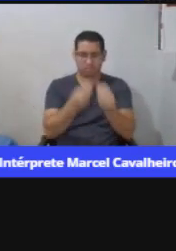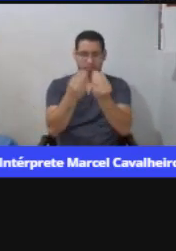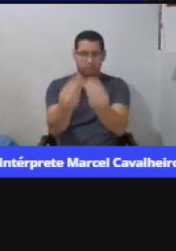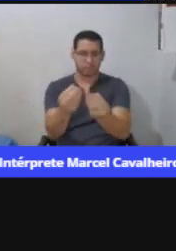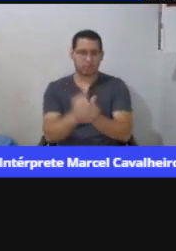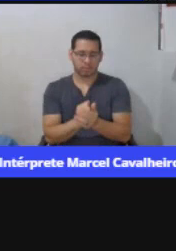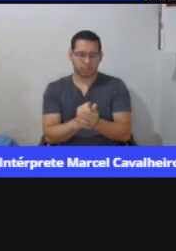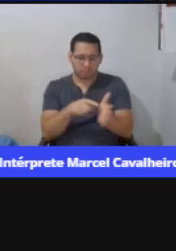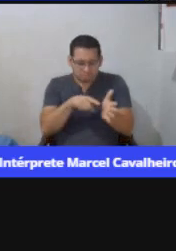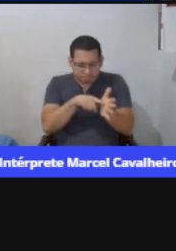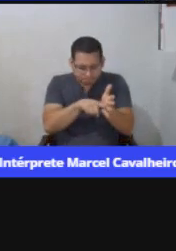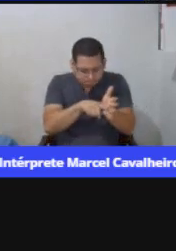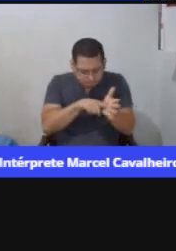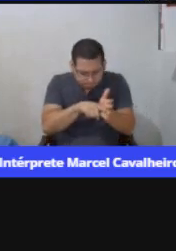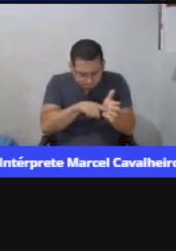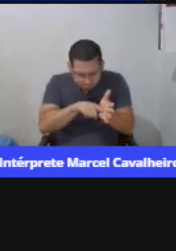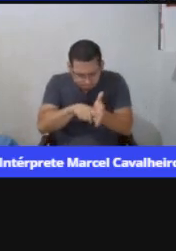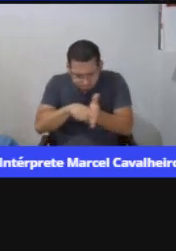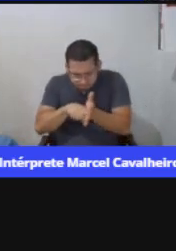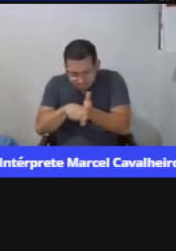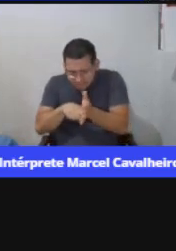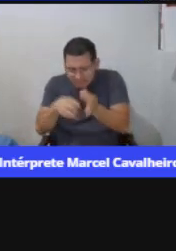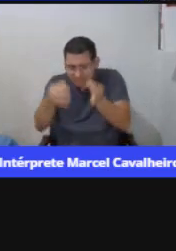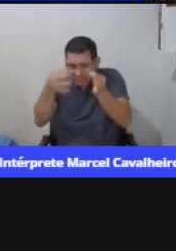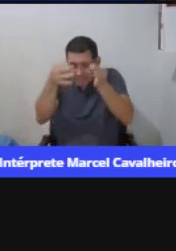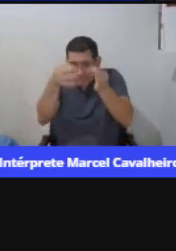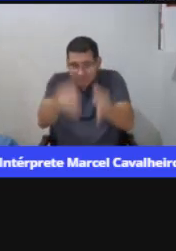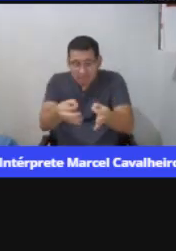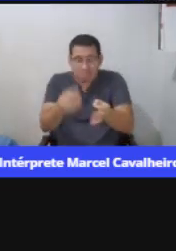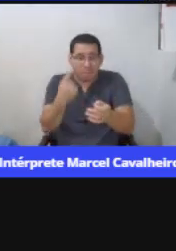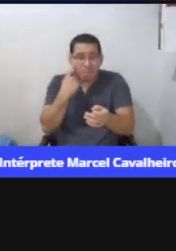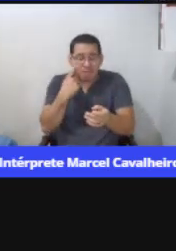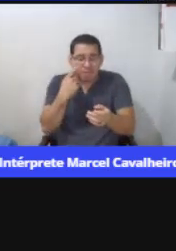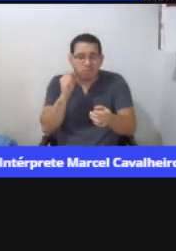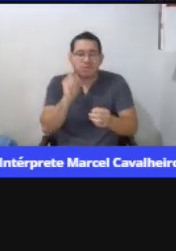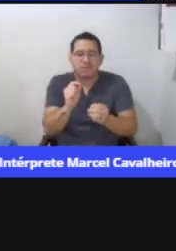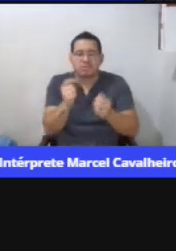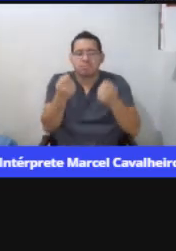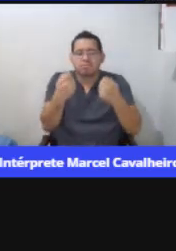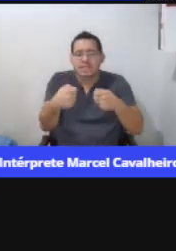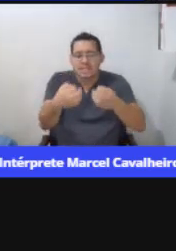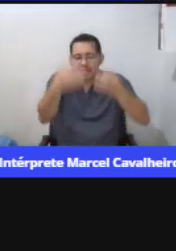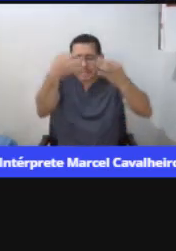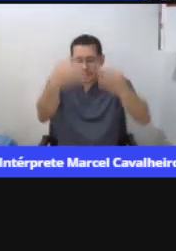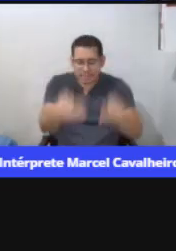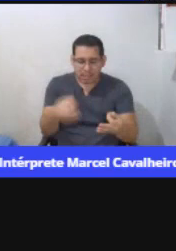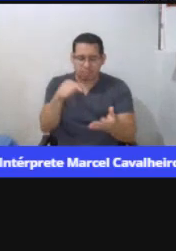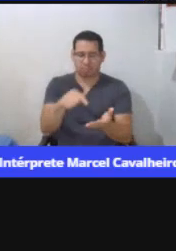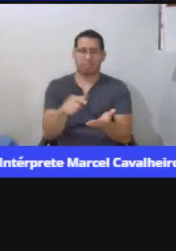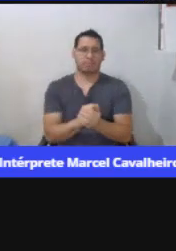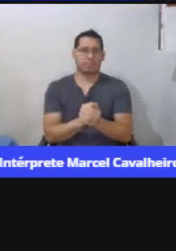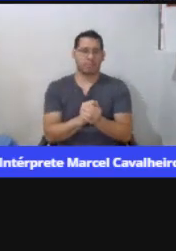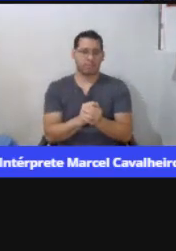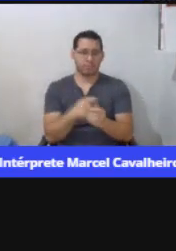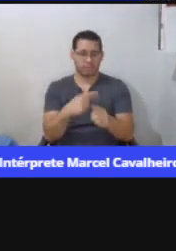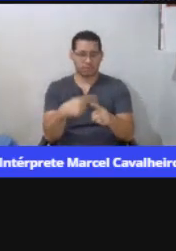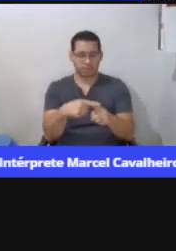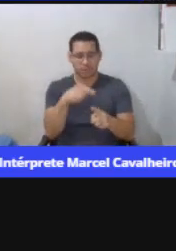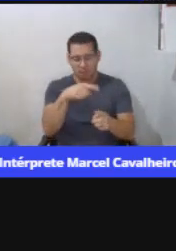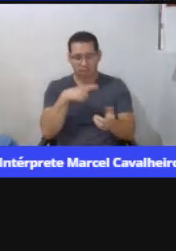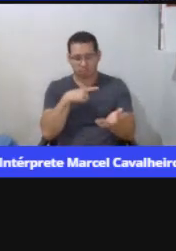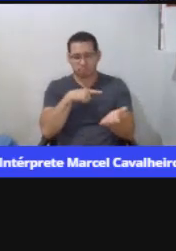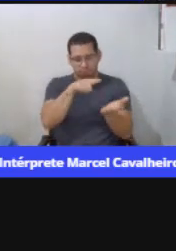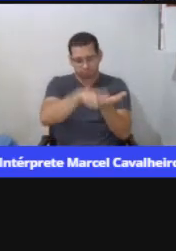bem criteriosa com relação às habilidades. Ou seja, a gente lá no documento circunstancial,